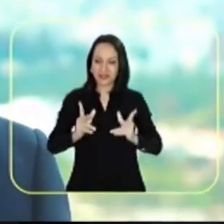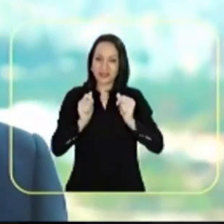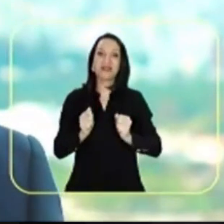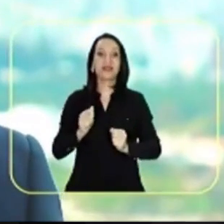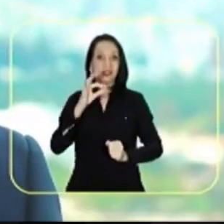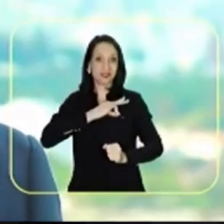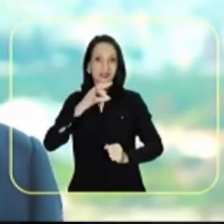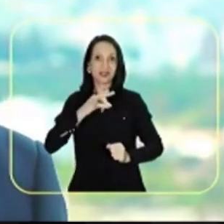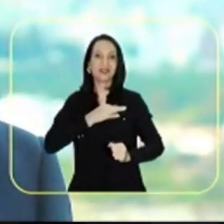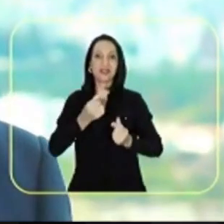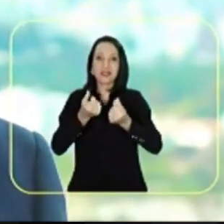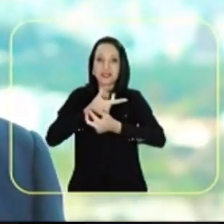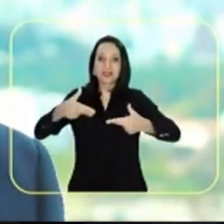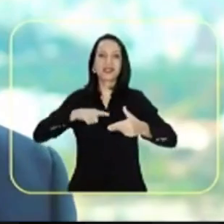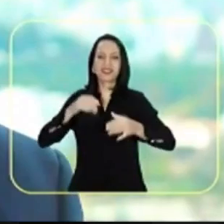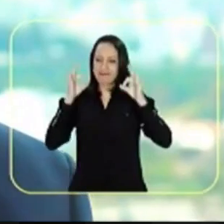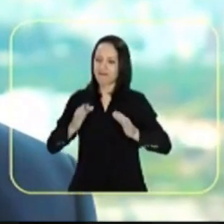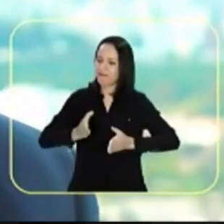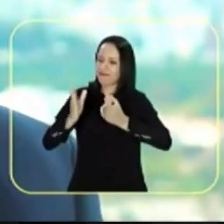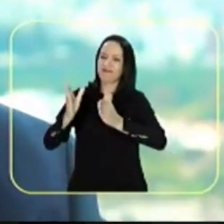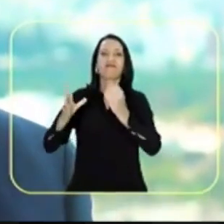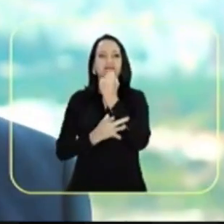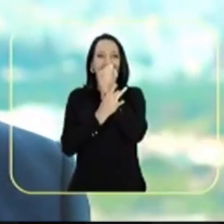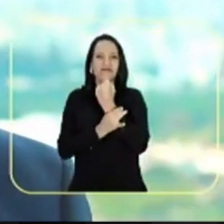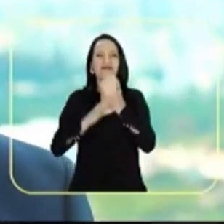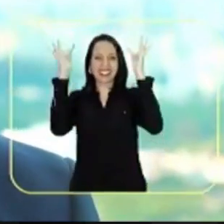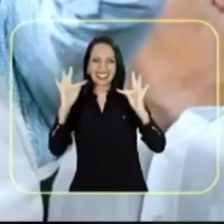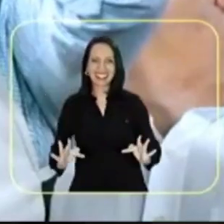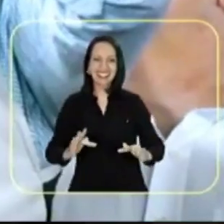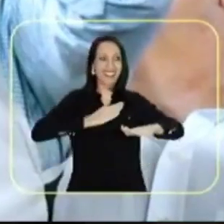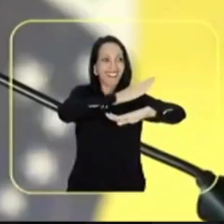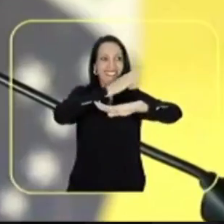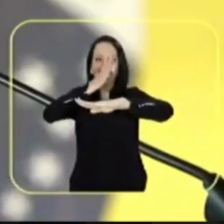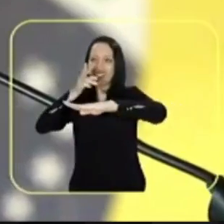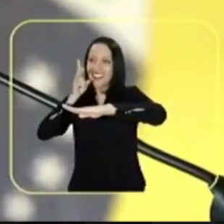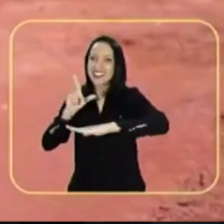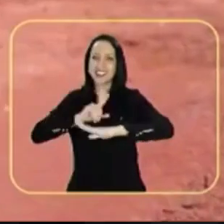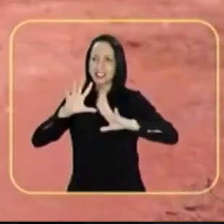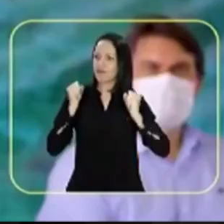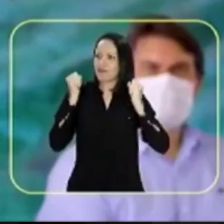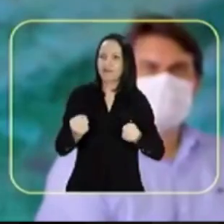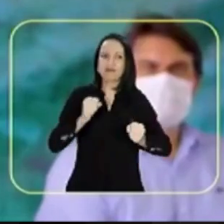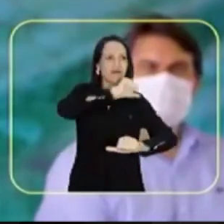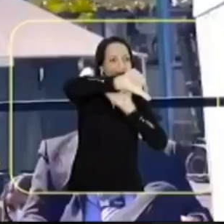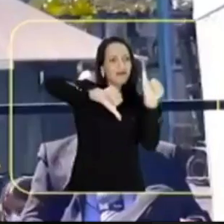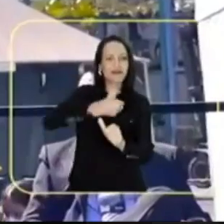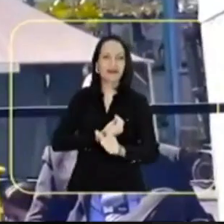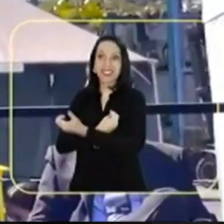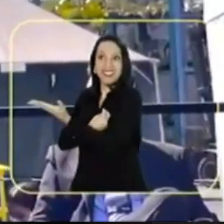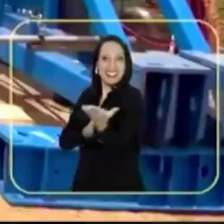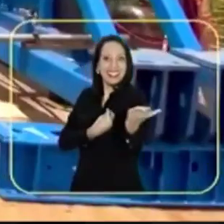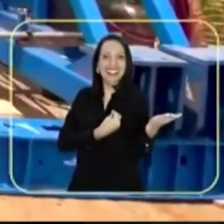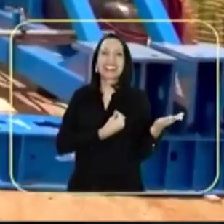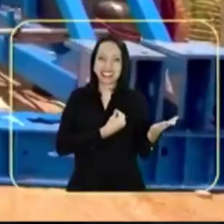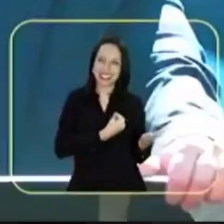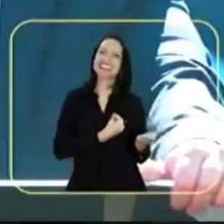oportunidades e da renda. Porque esse é o caminho mais certo e seguro para a felicidade. Por onde eu passei, sempre estive empenhado em transformar a